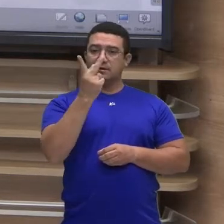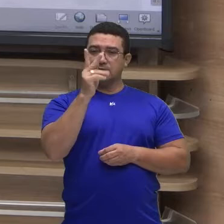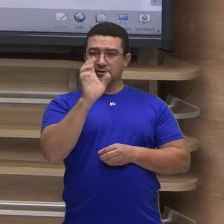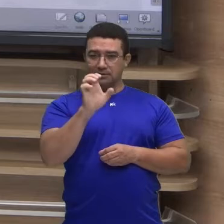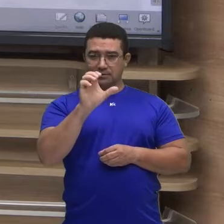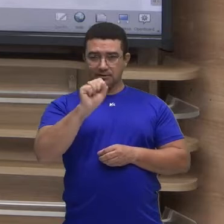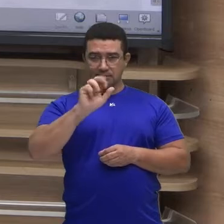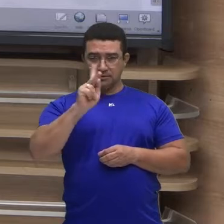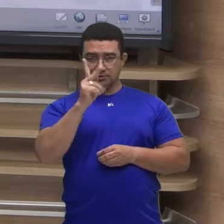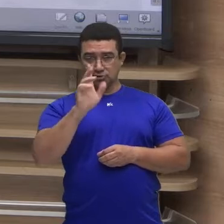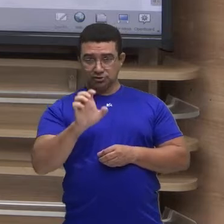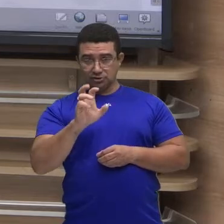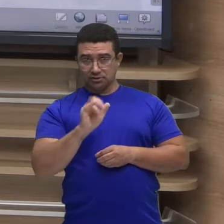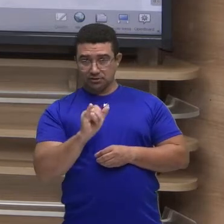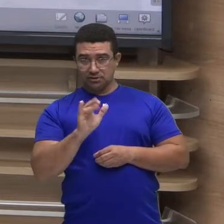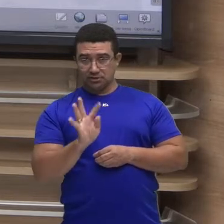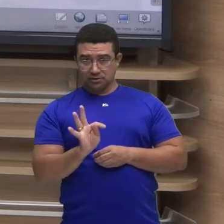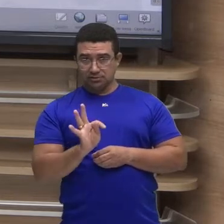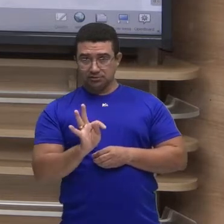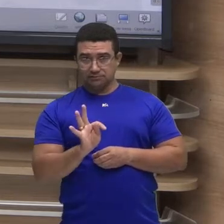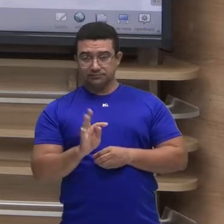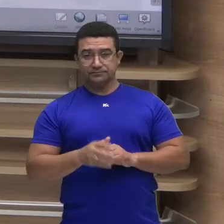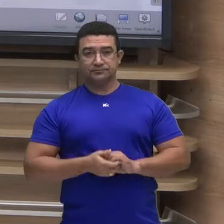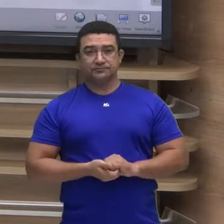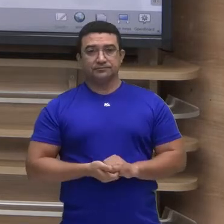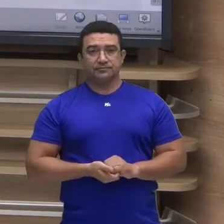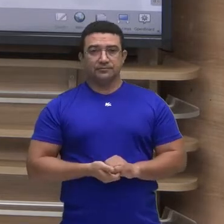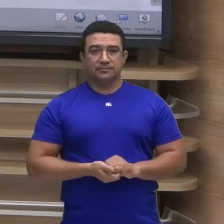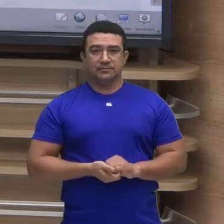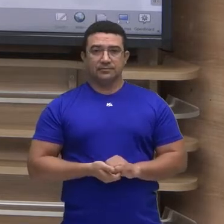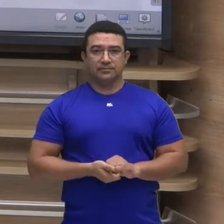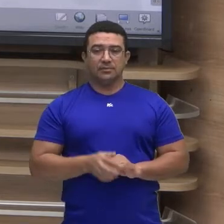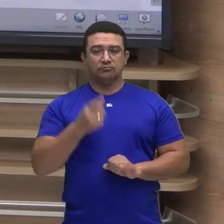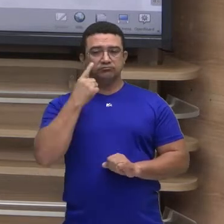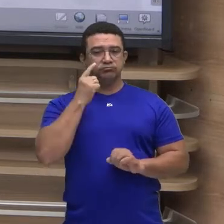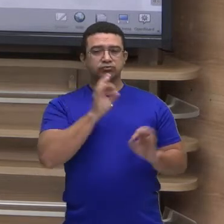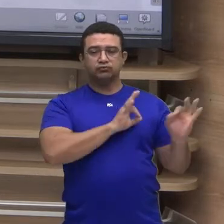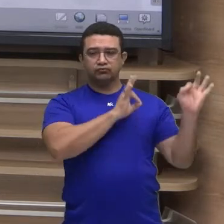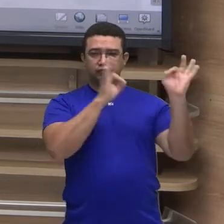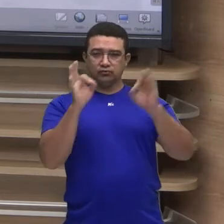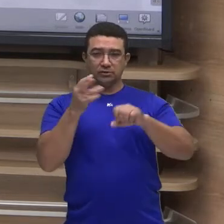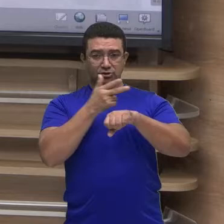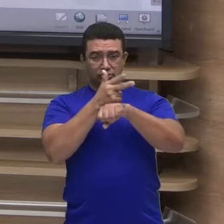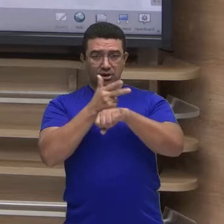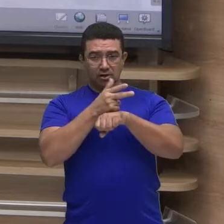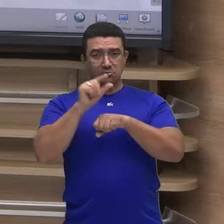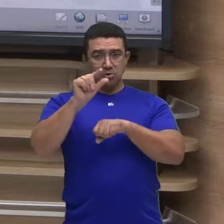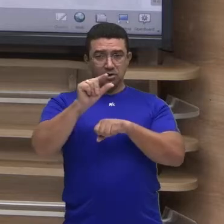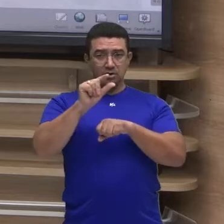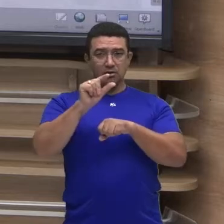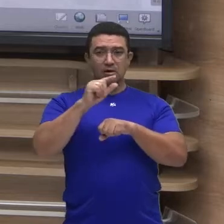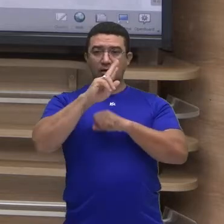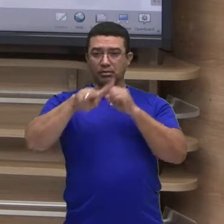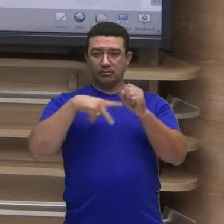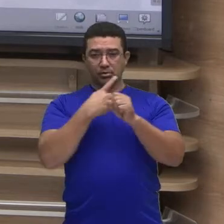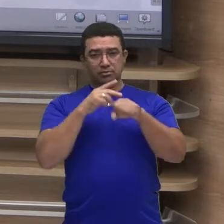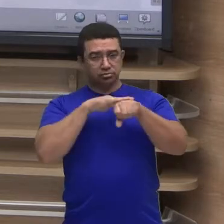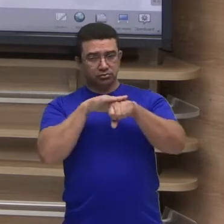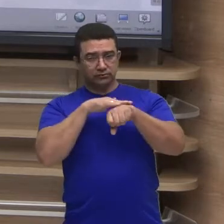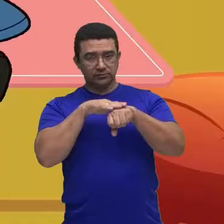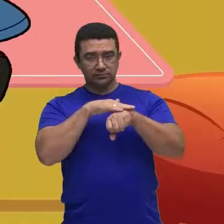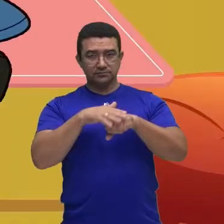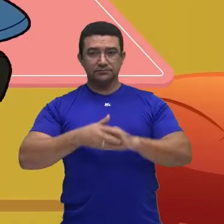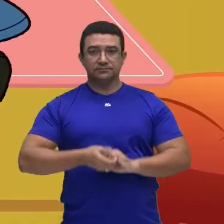it. Tudo bem? Quero convidá-los a acompanhar agora um pequeno diálogo, depois a gente vai comentar um pouquinho mais sobre ele.